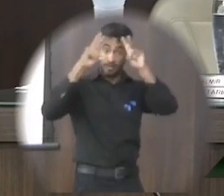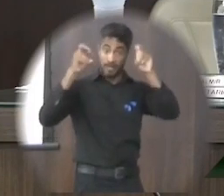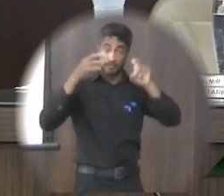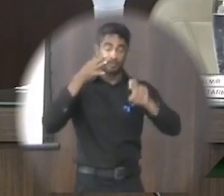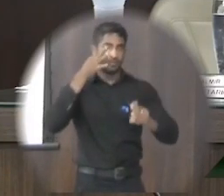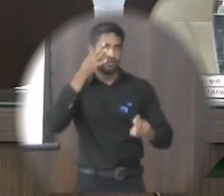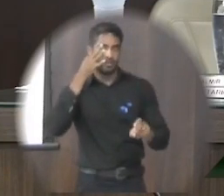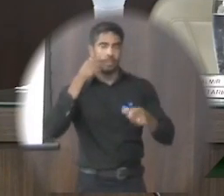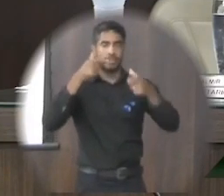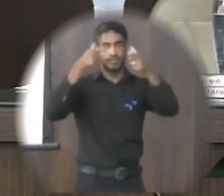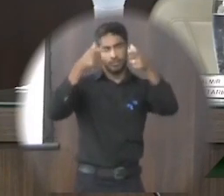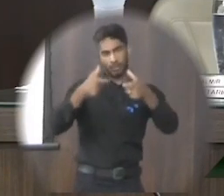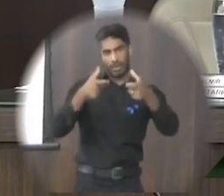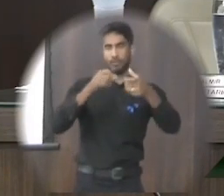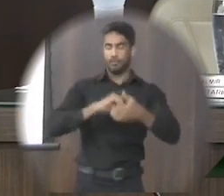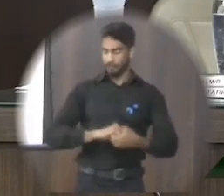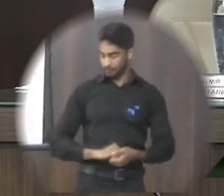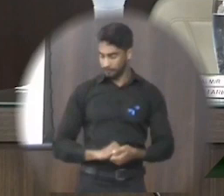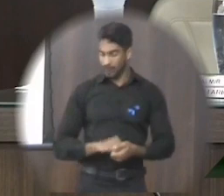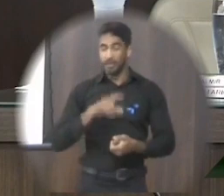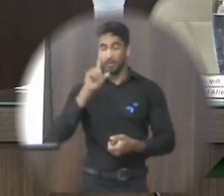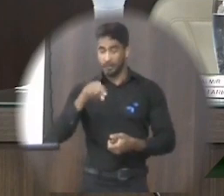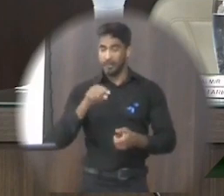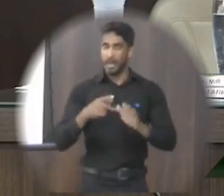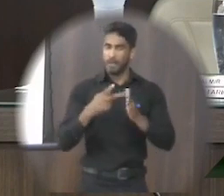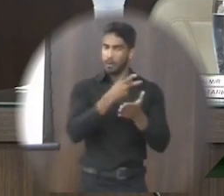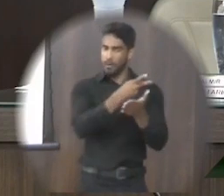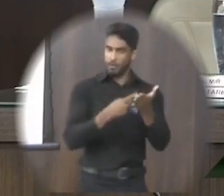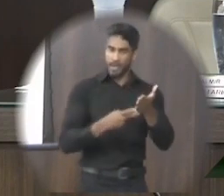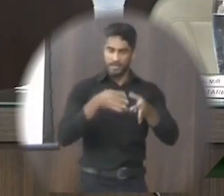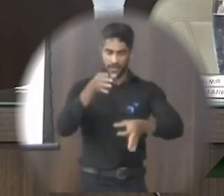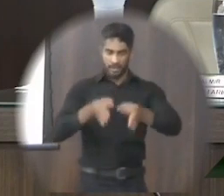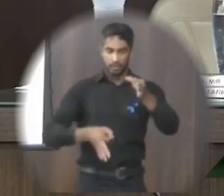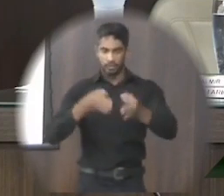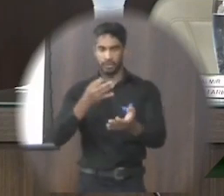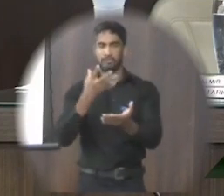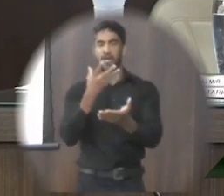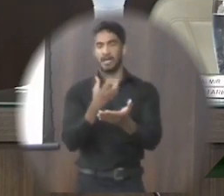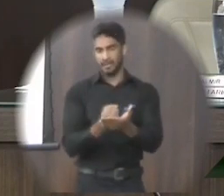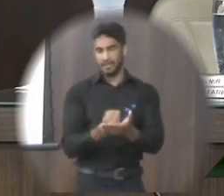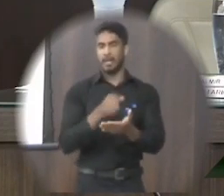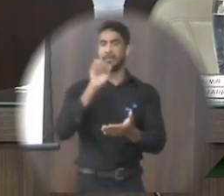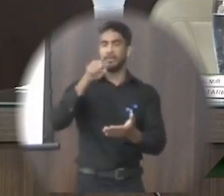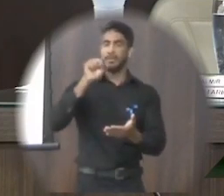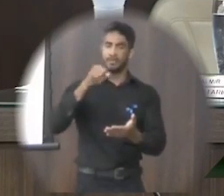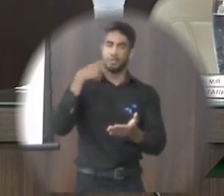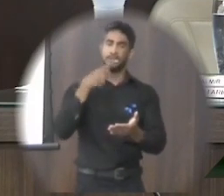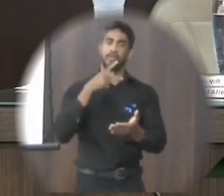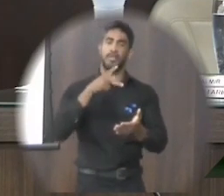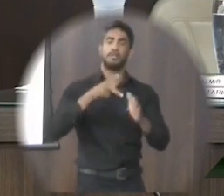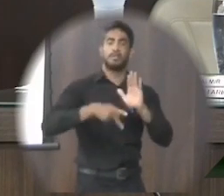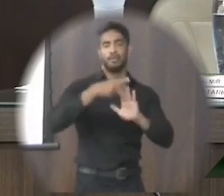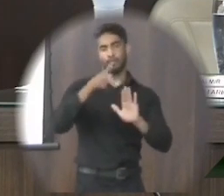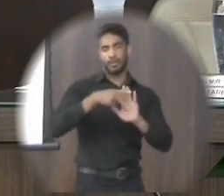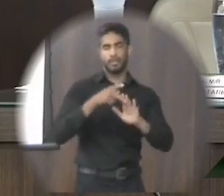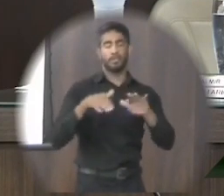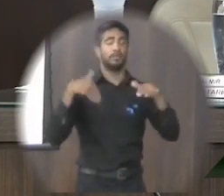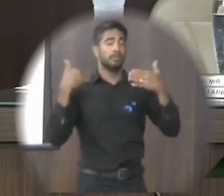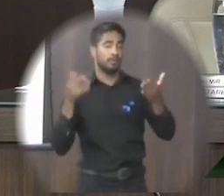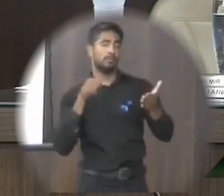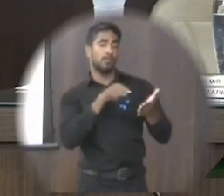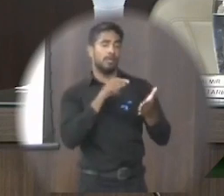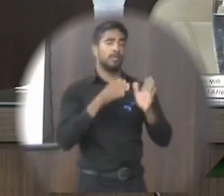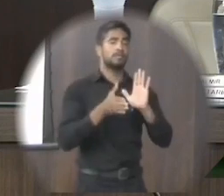interesse local. Foi dado parecer jurídico favorável à tramitação do projeto. Conclusão. Em face do